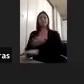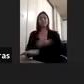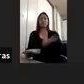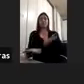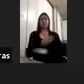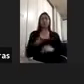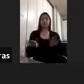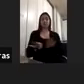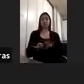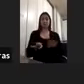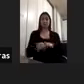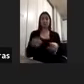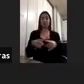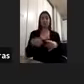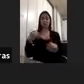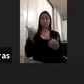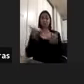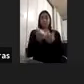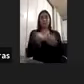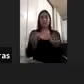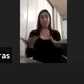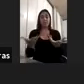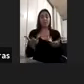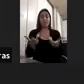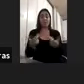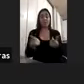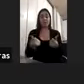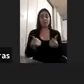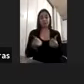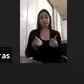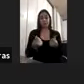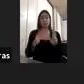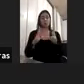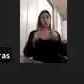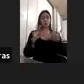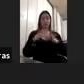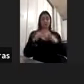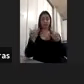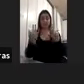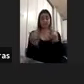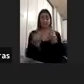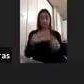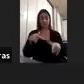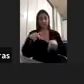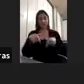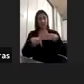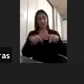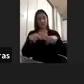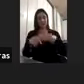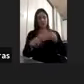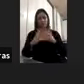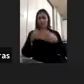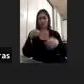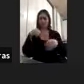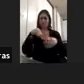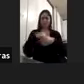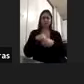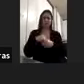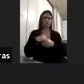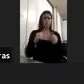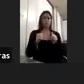sindical, a todos os trabalhadores, suas famílias, esposas, mães, etc., que estão